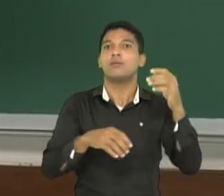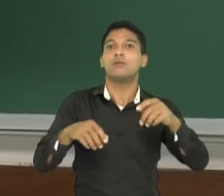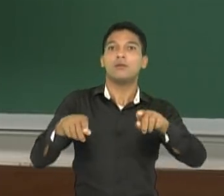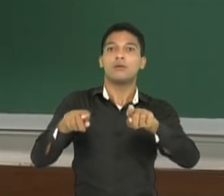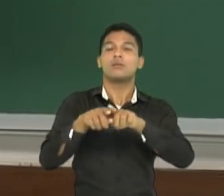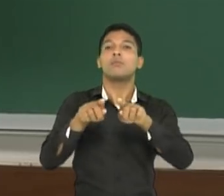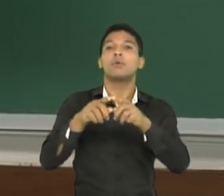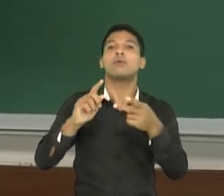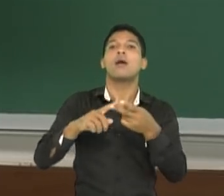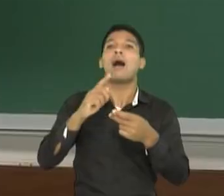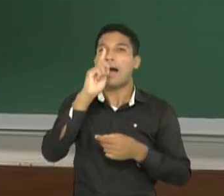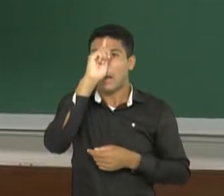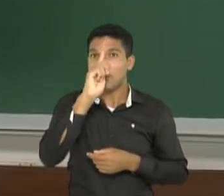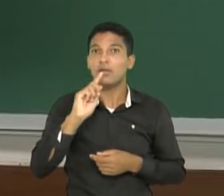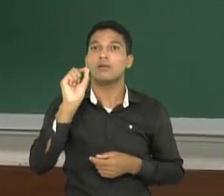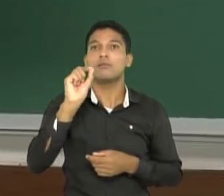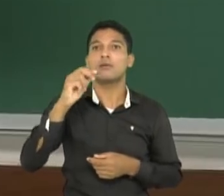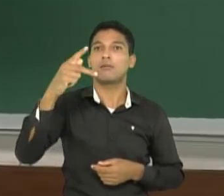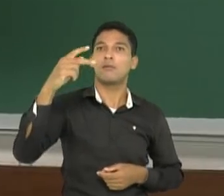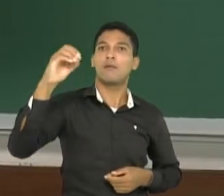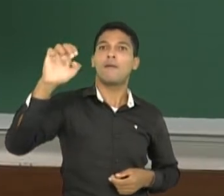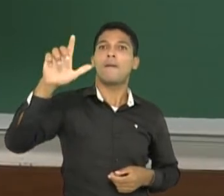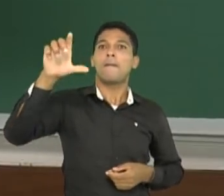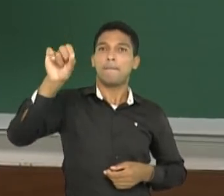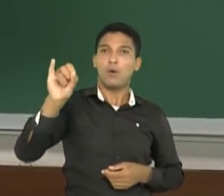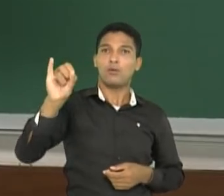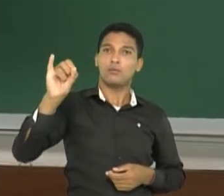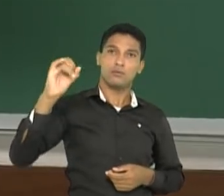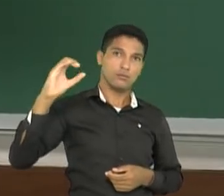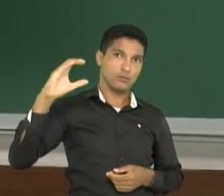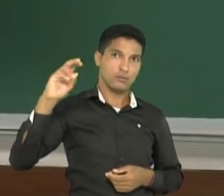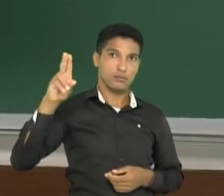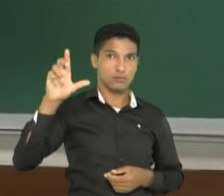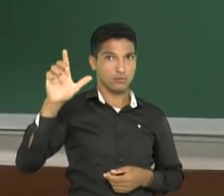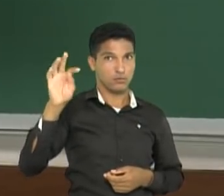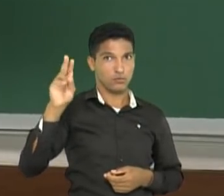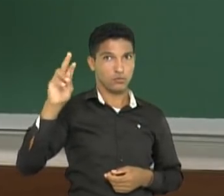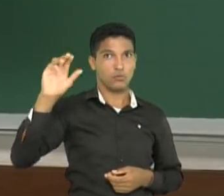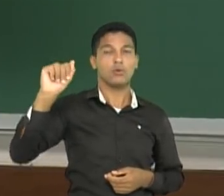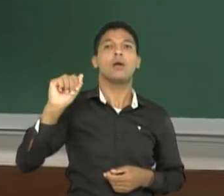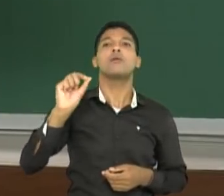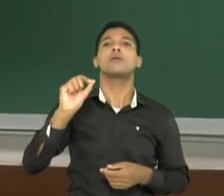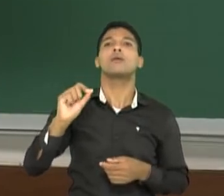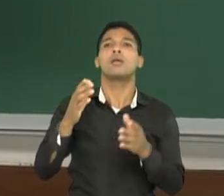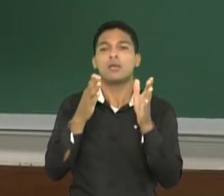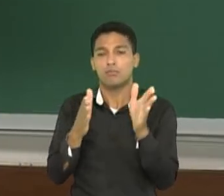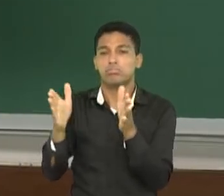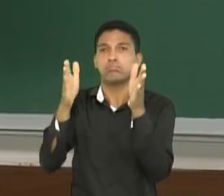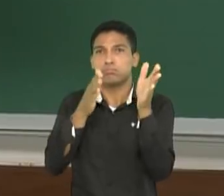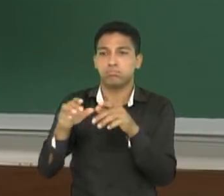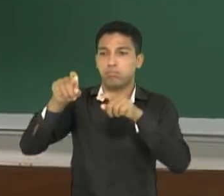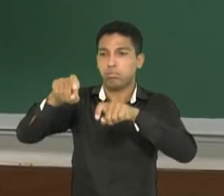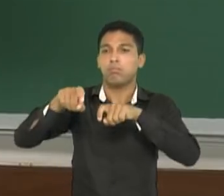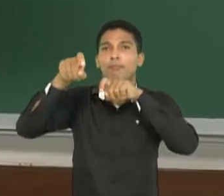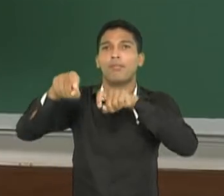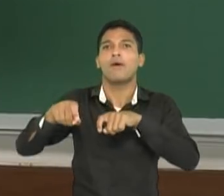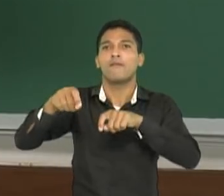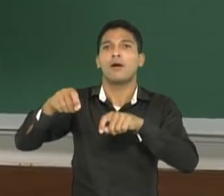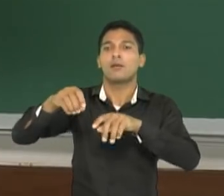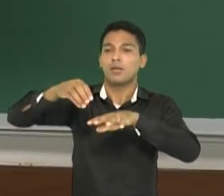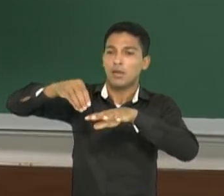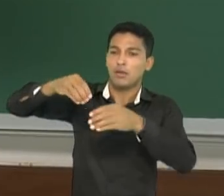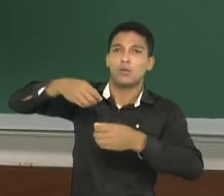de diferentes itens, em muitos casos para atender o consumo da própria região. Então, policultura, se cultivam